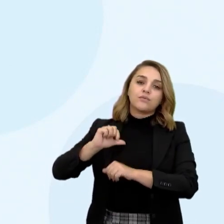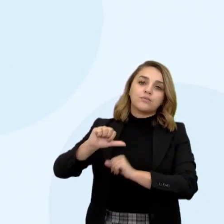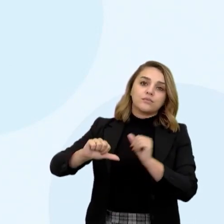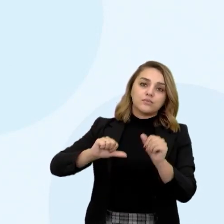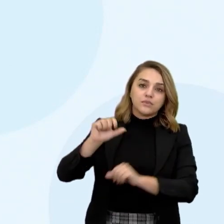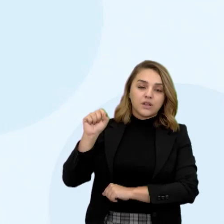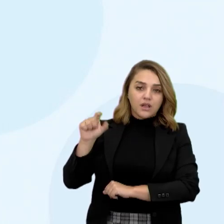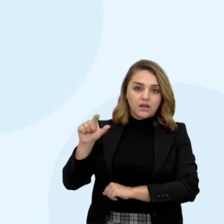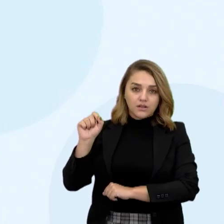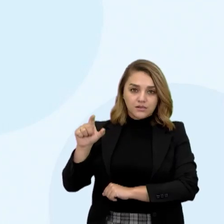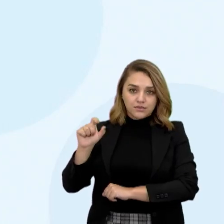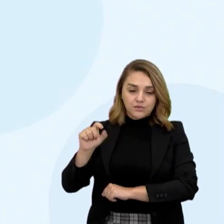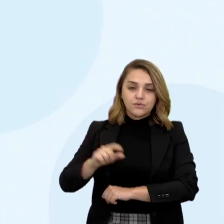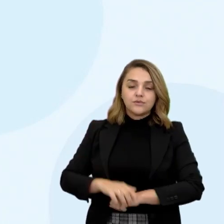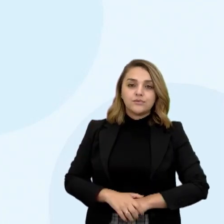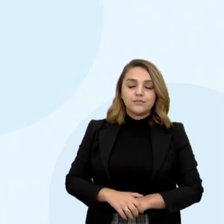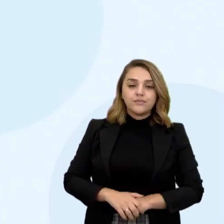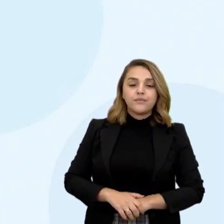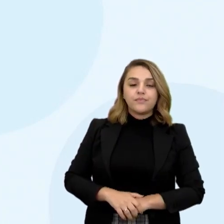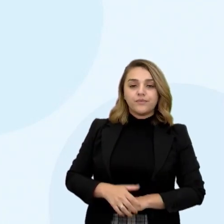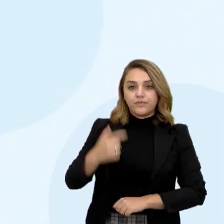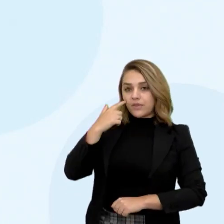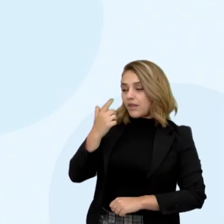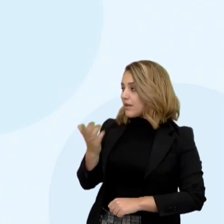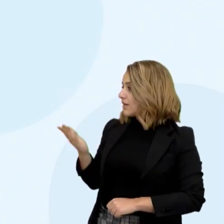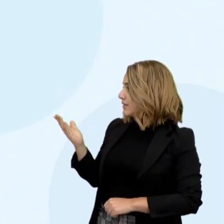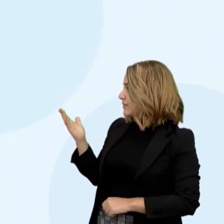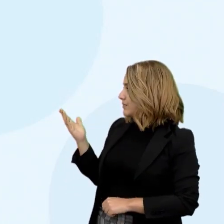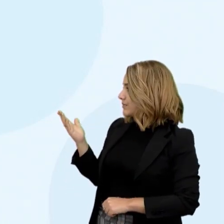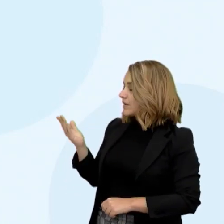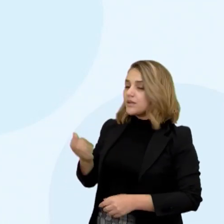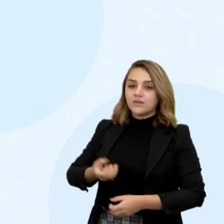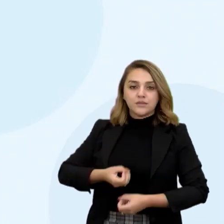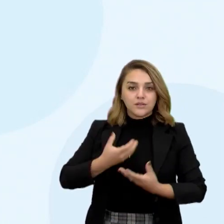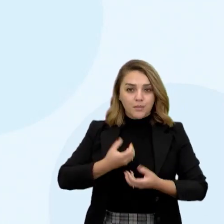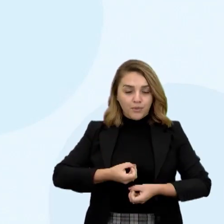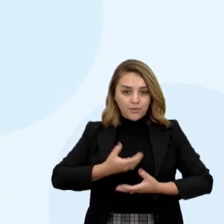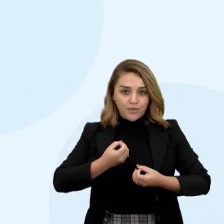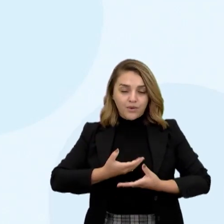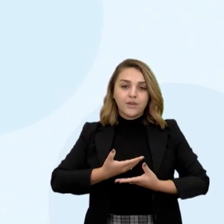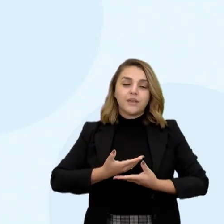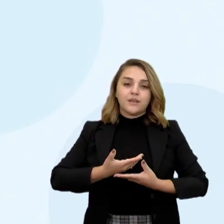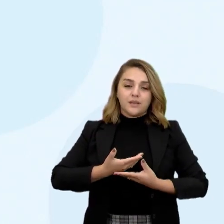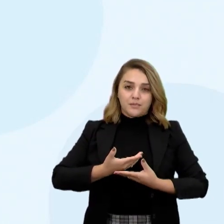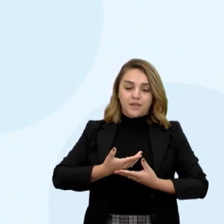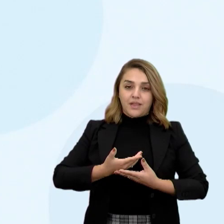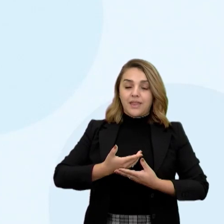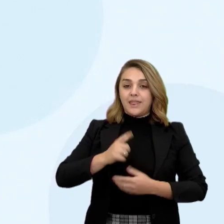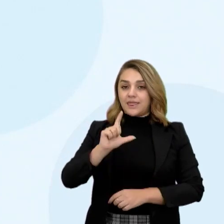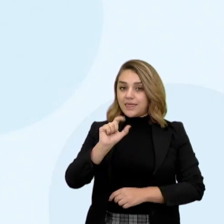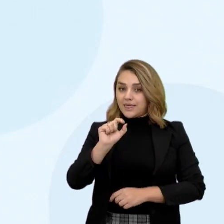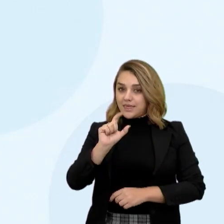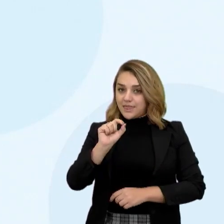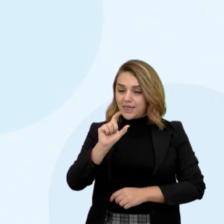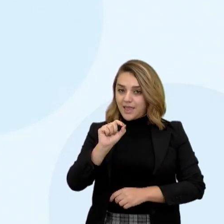só. Tanto neste poema aqui, quanto neste poema, então, 10 sílabas. Eu posso adiantar